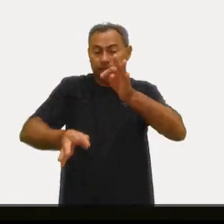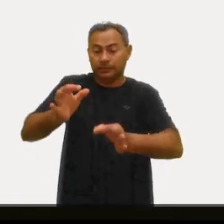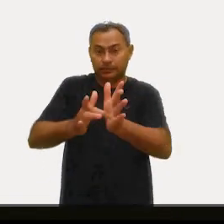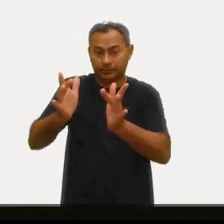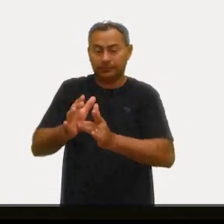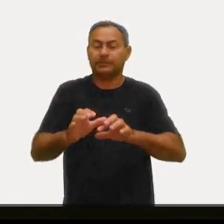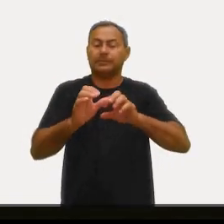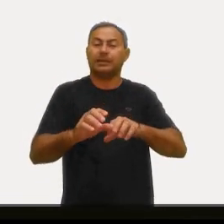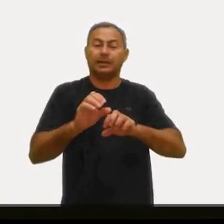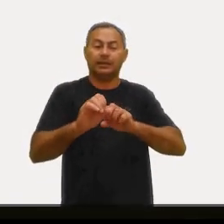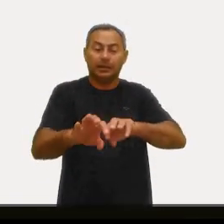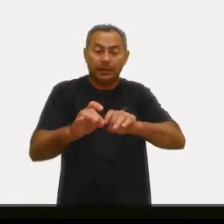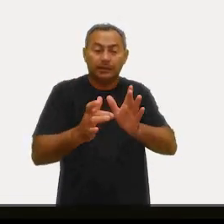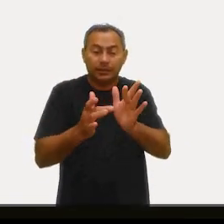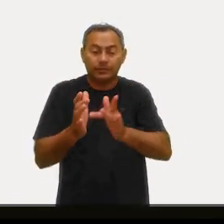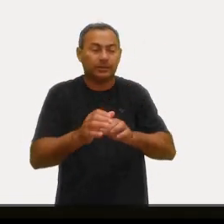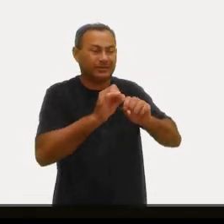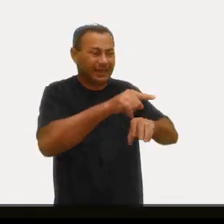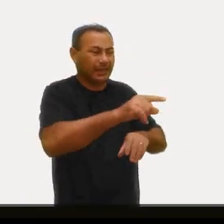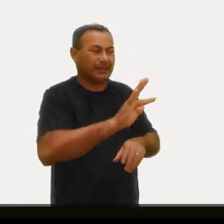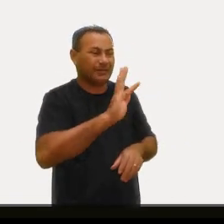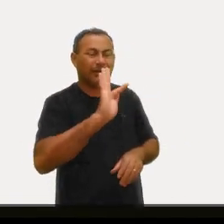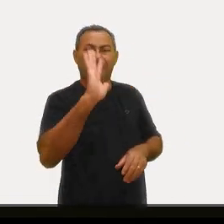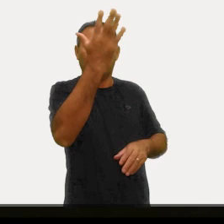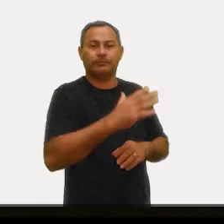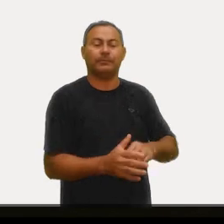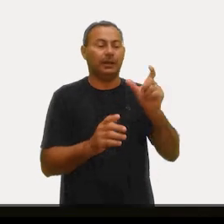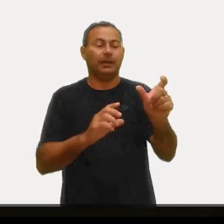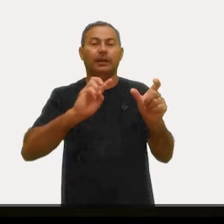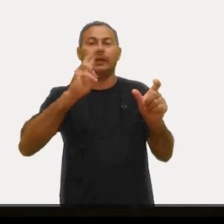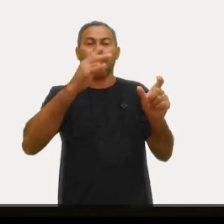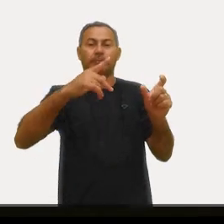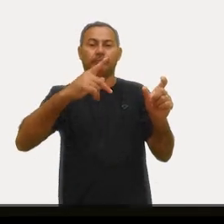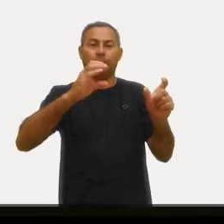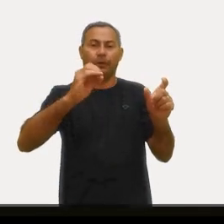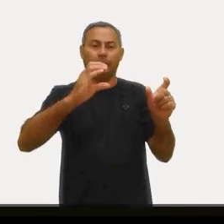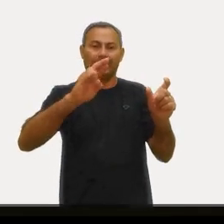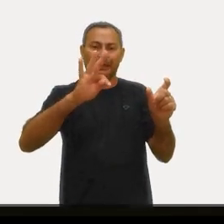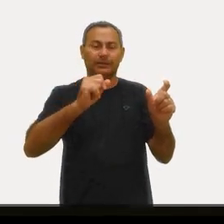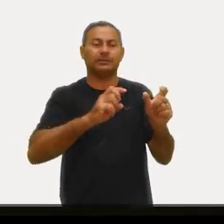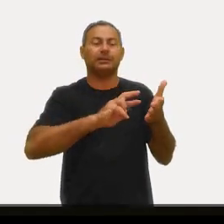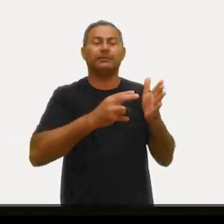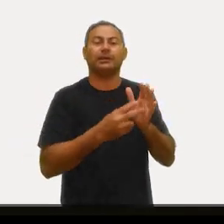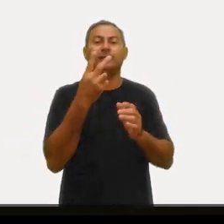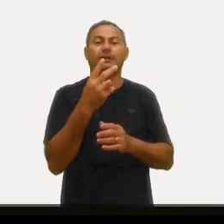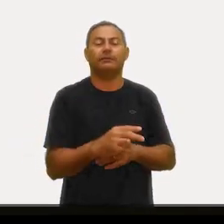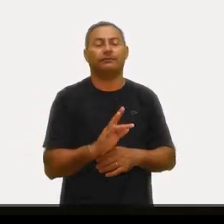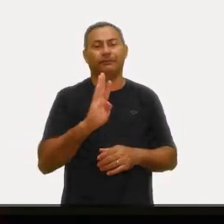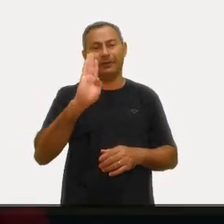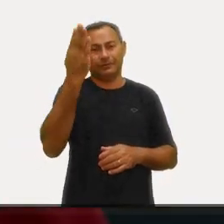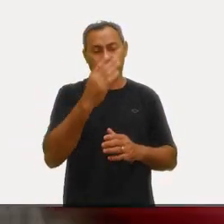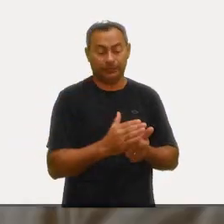justiça que ele ensinou, era que daqueles era hipócrita. A palavra hipócrita em grego significa duas